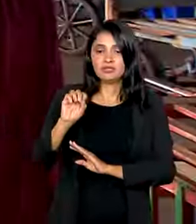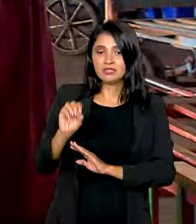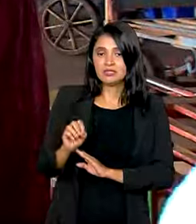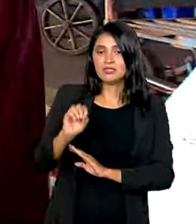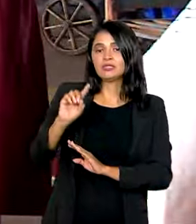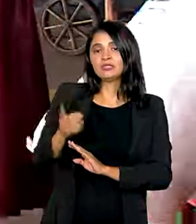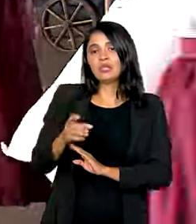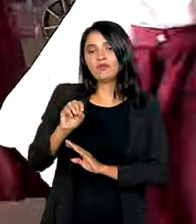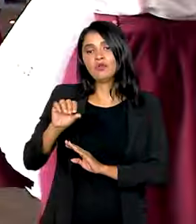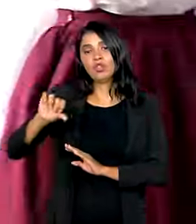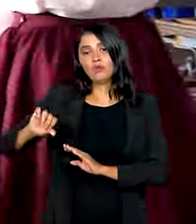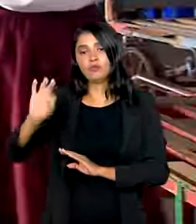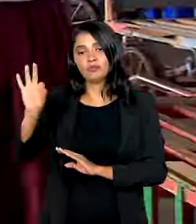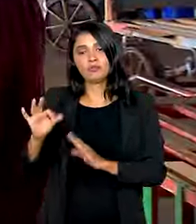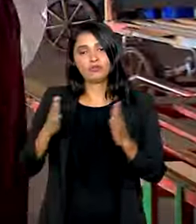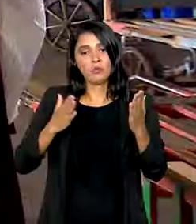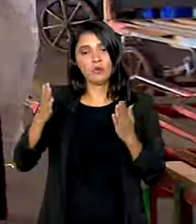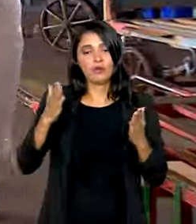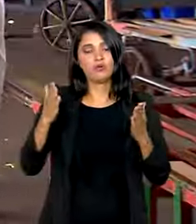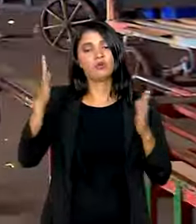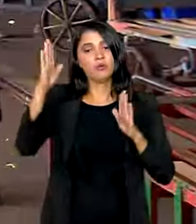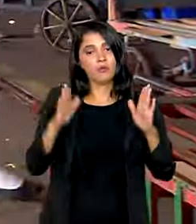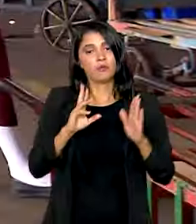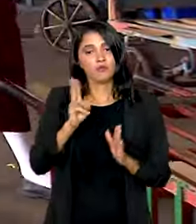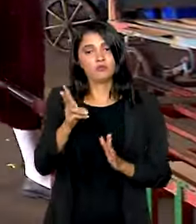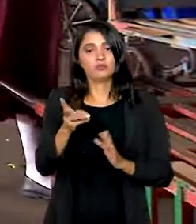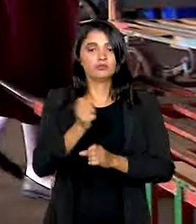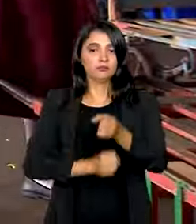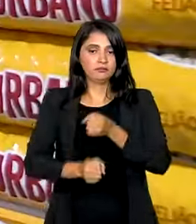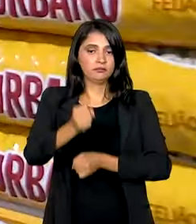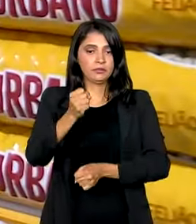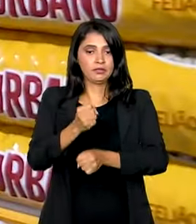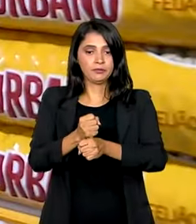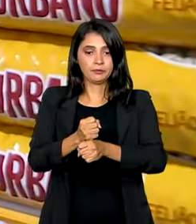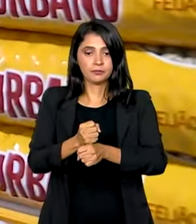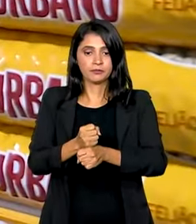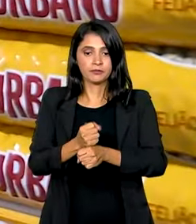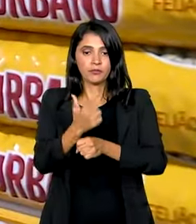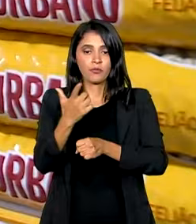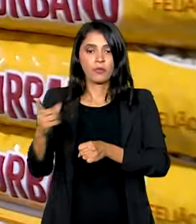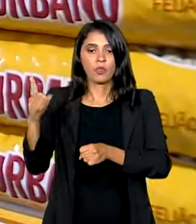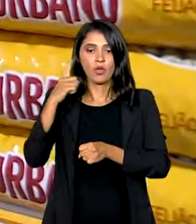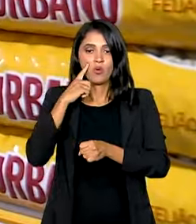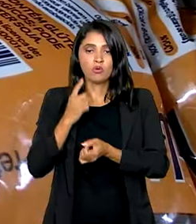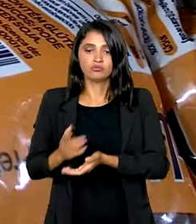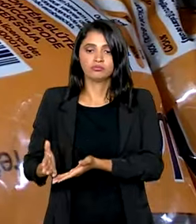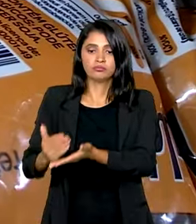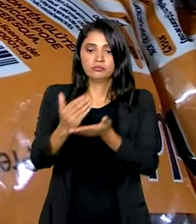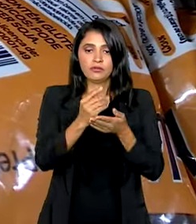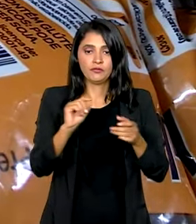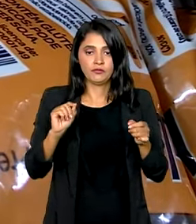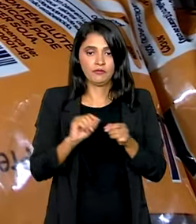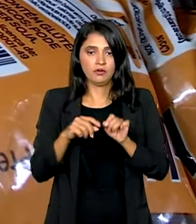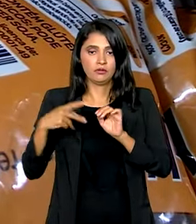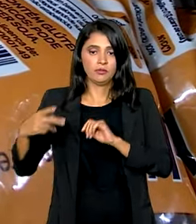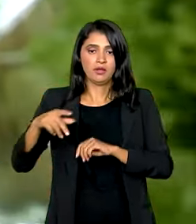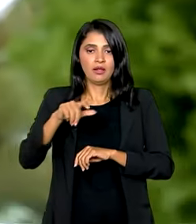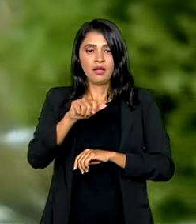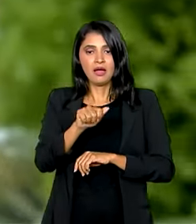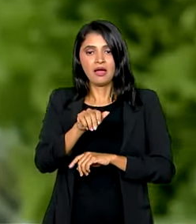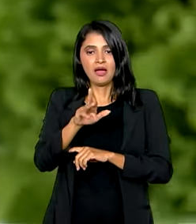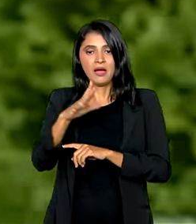3,09% na comparação com o mesmo período do ano anterior. E um outro levantamento feito pela Abras,